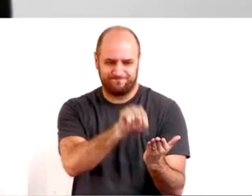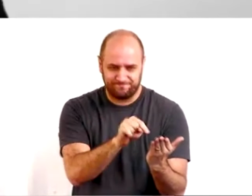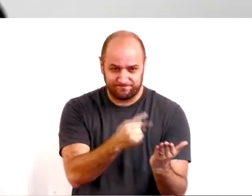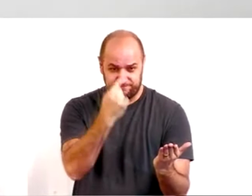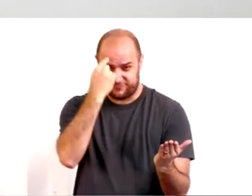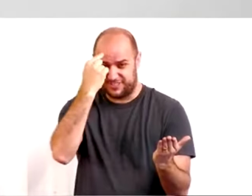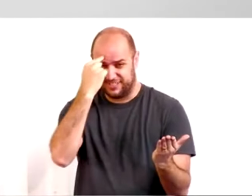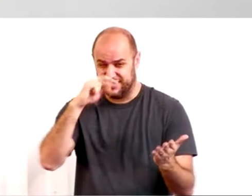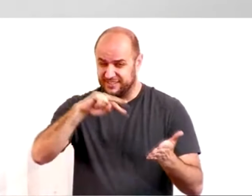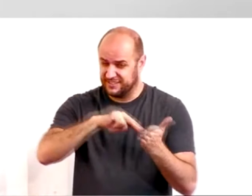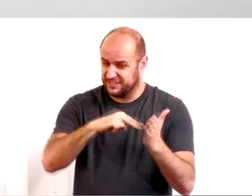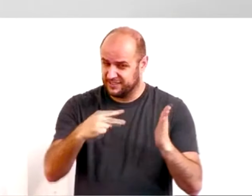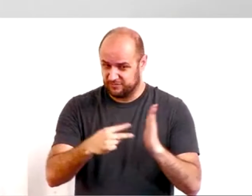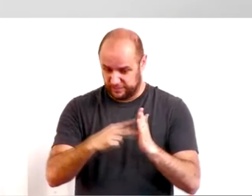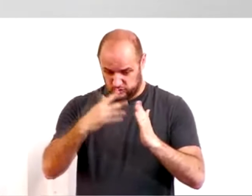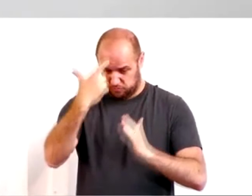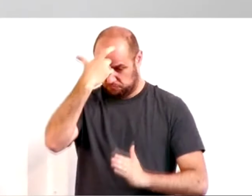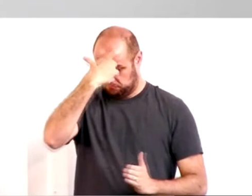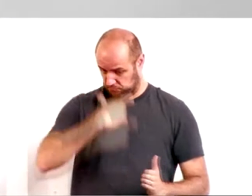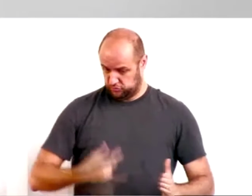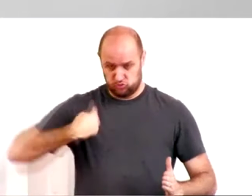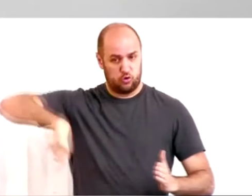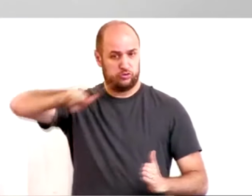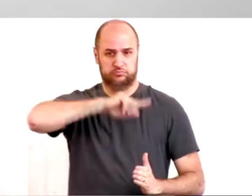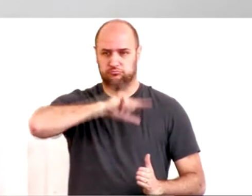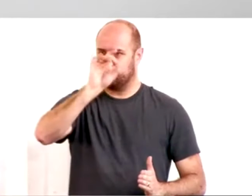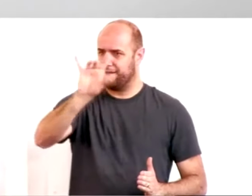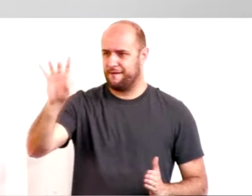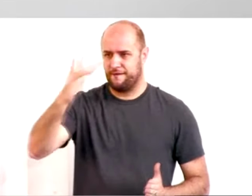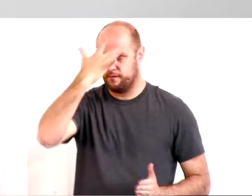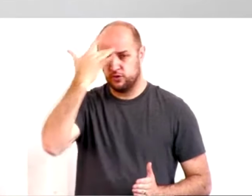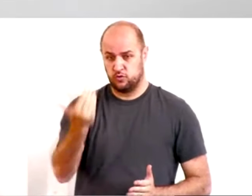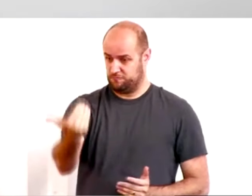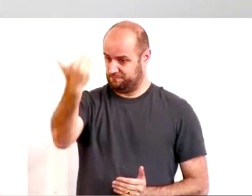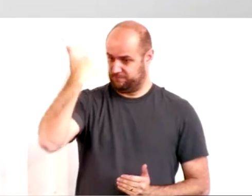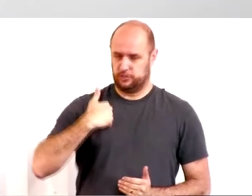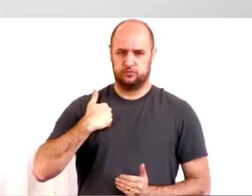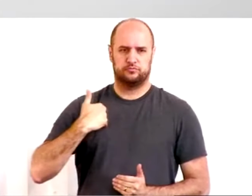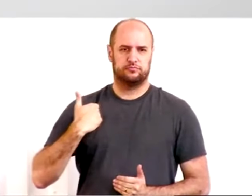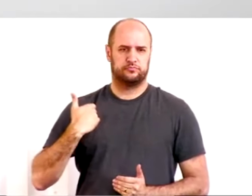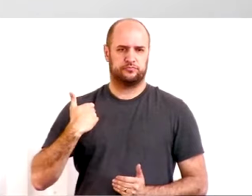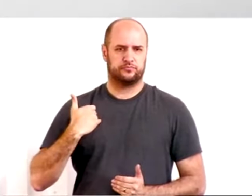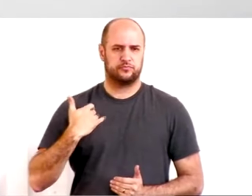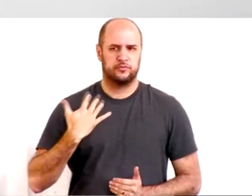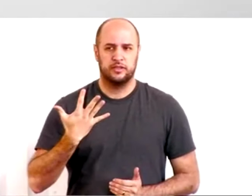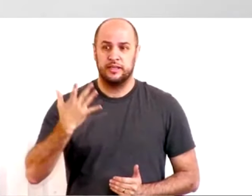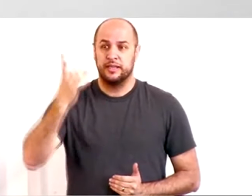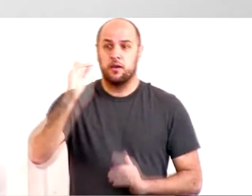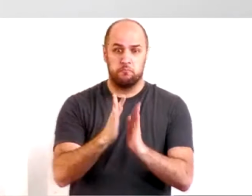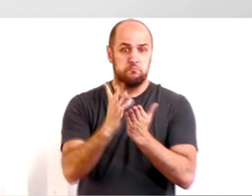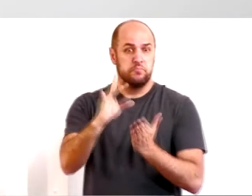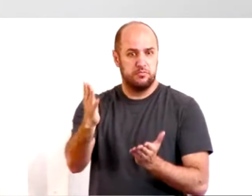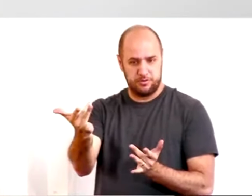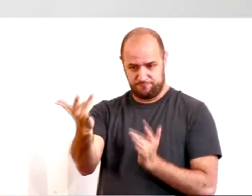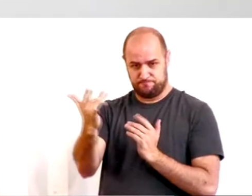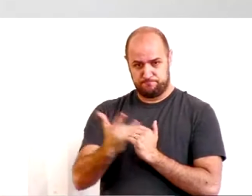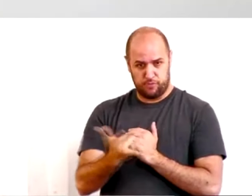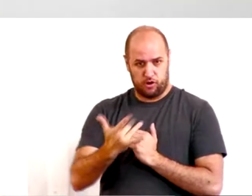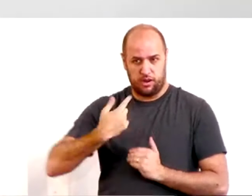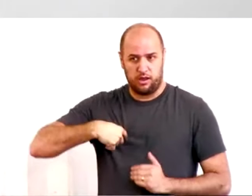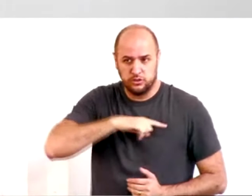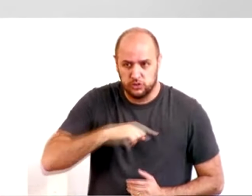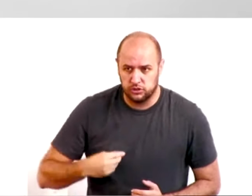à totalidade daquilo que nós somos interiormente e que é alcançado pela palavra, e somente